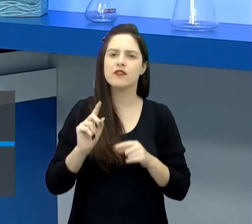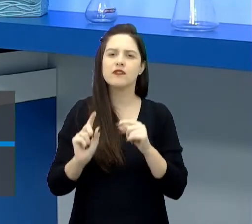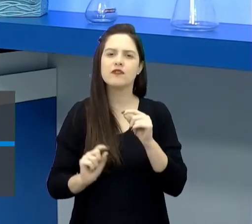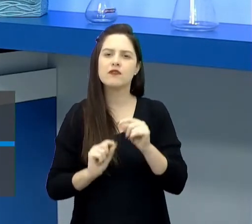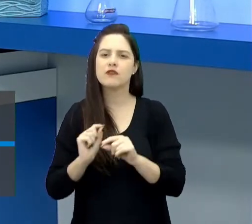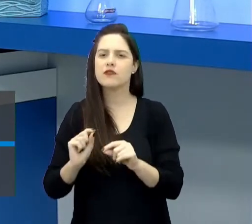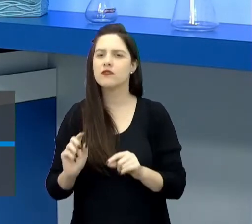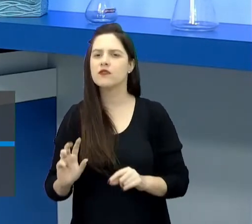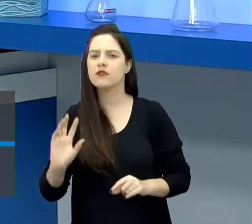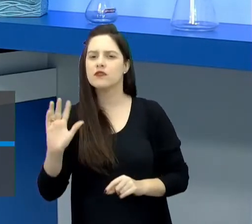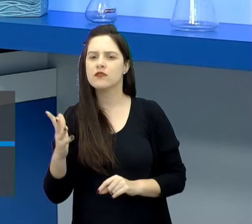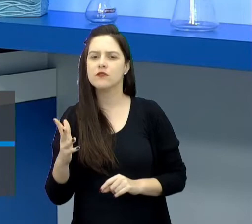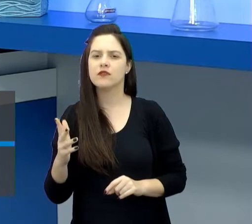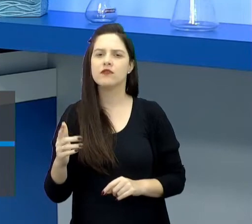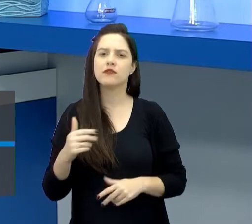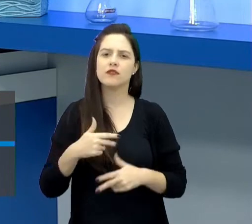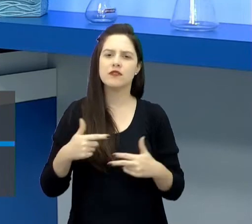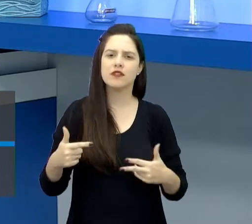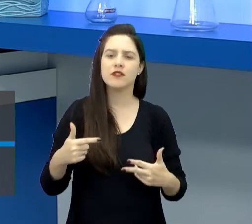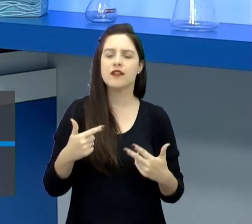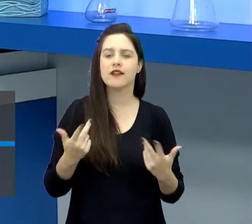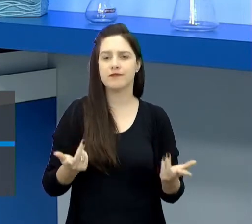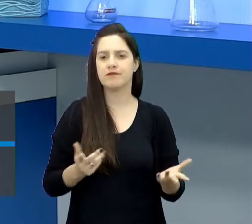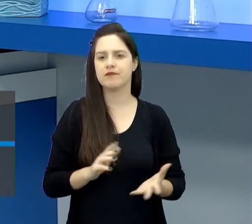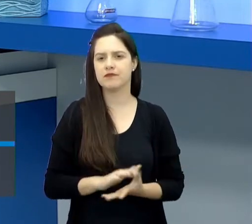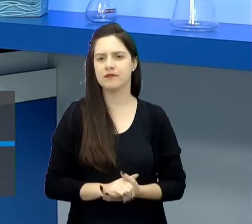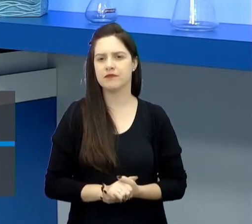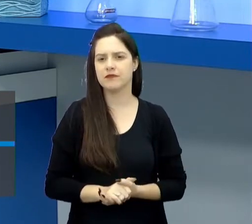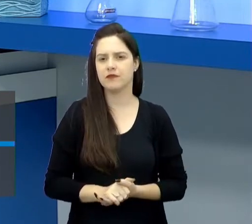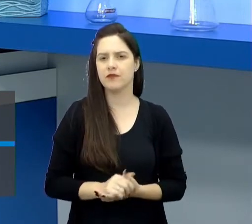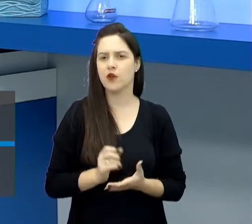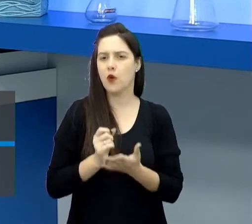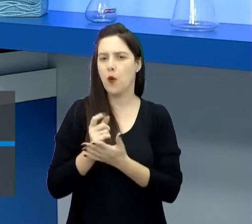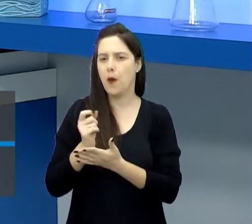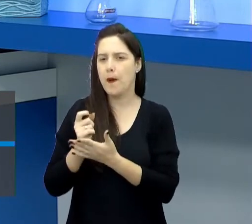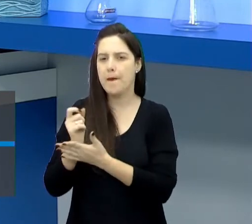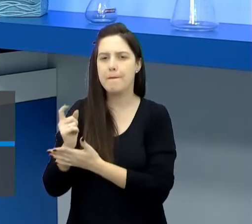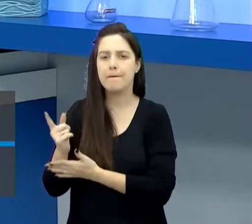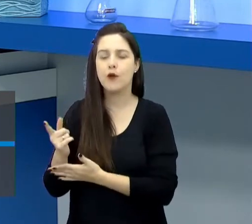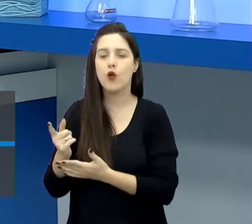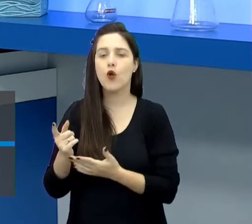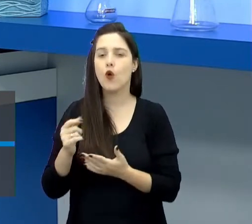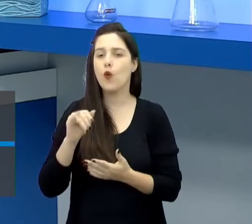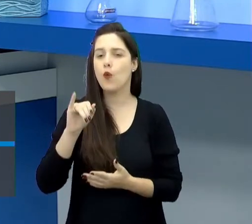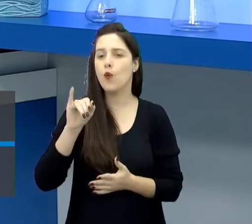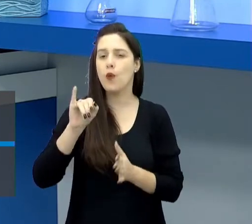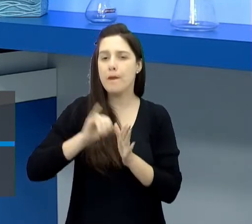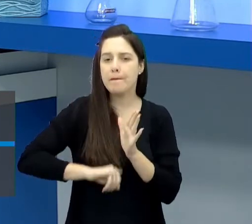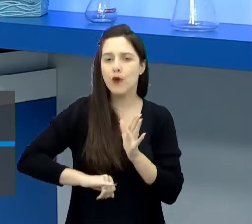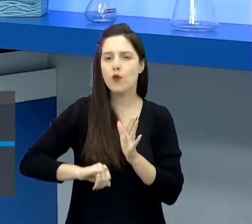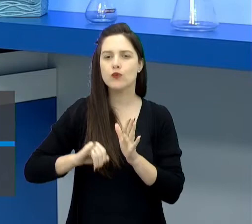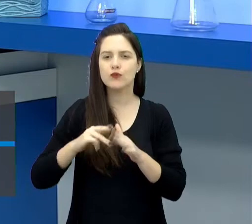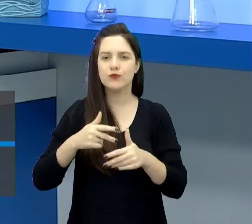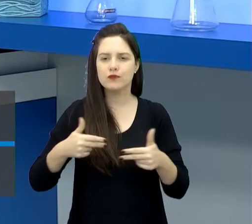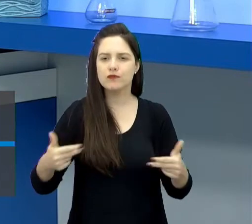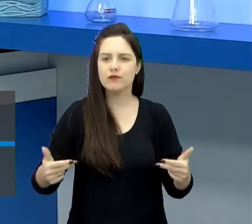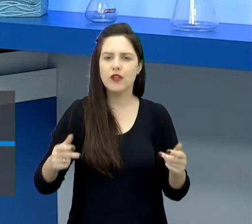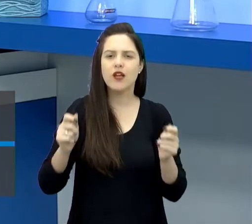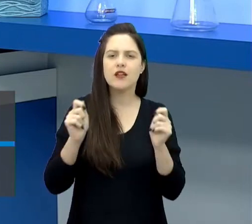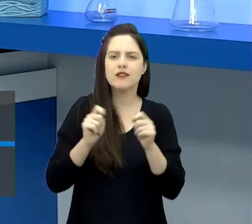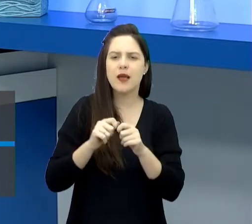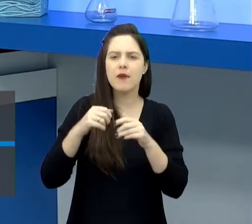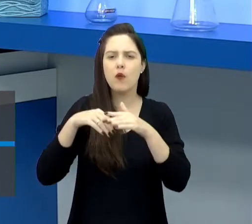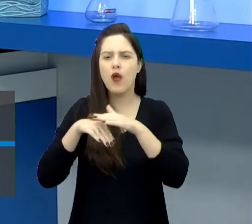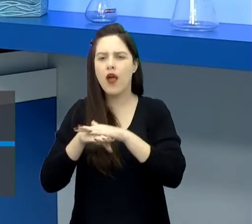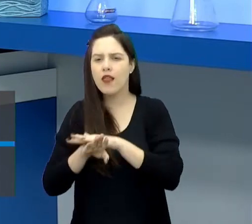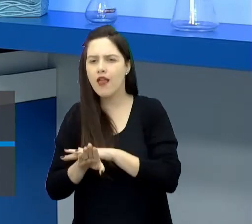desejo, o que é necessidade, né? Não sair aí comprando por impulso, o que realmente eu necessito, o que dá para guardar. Então a